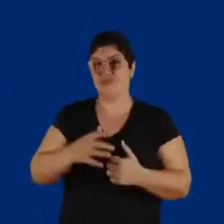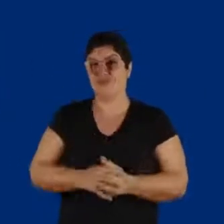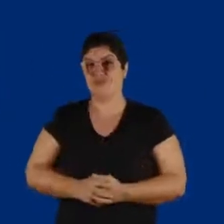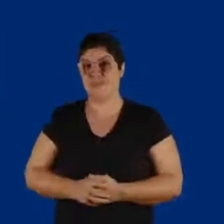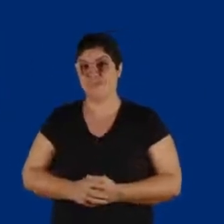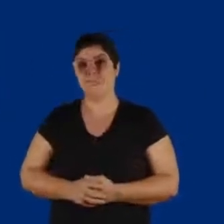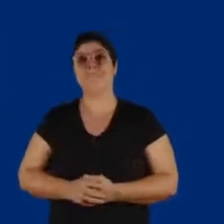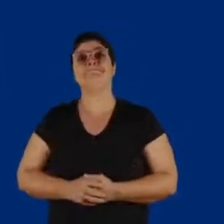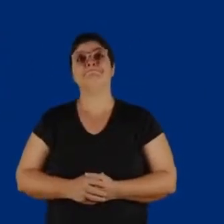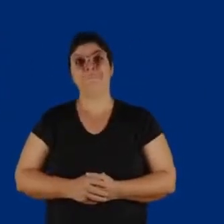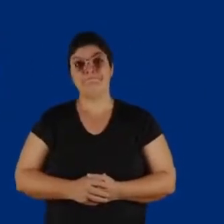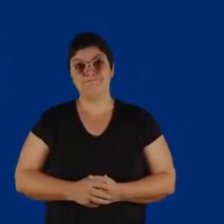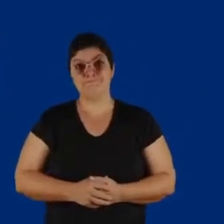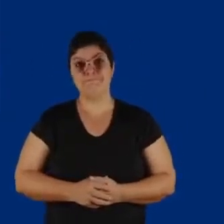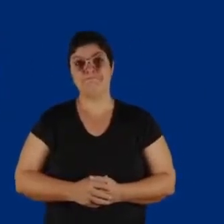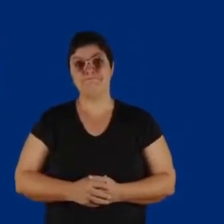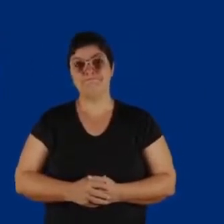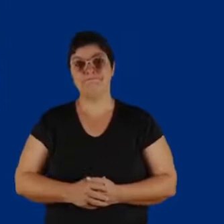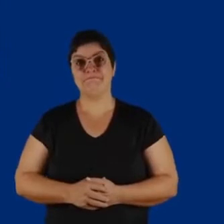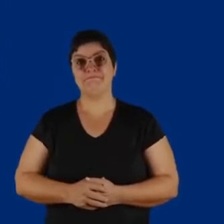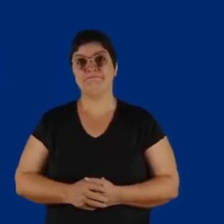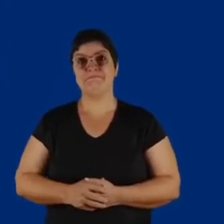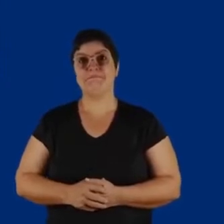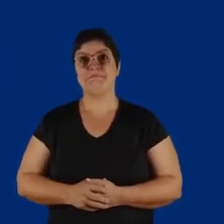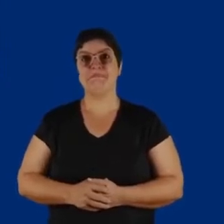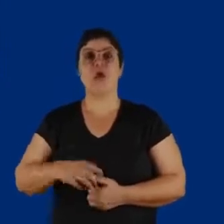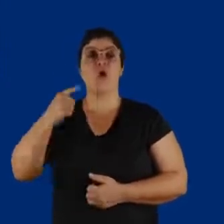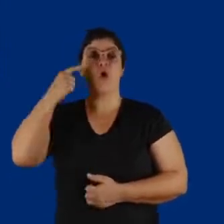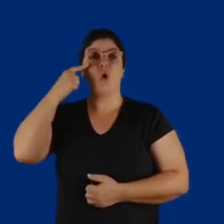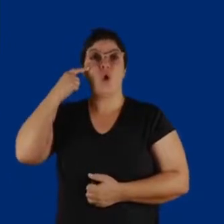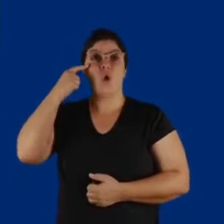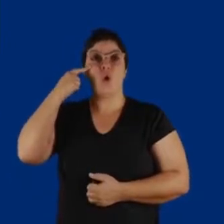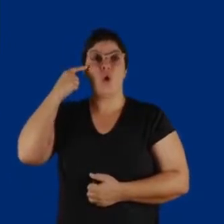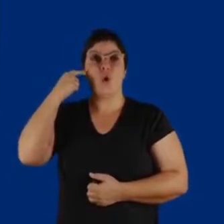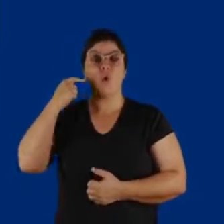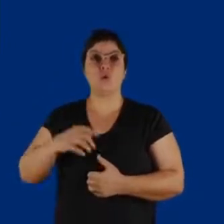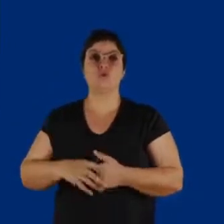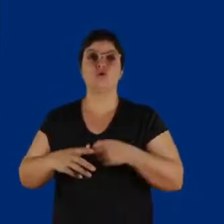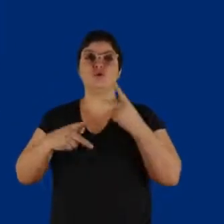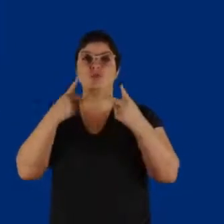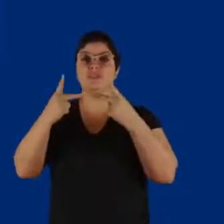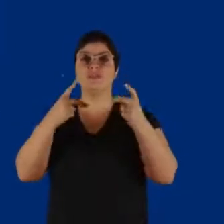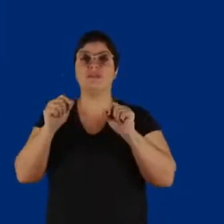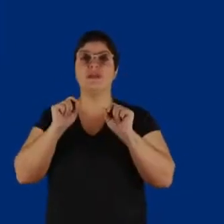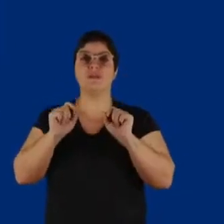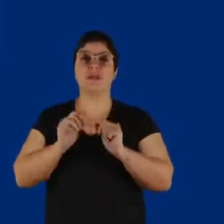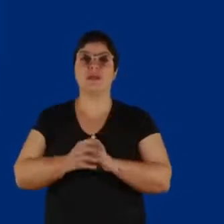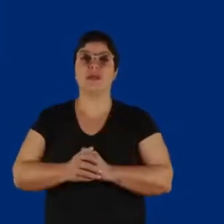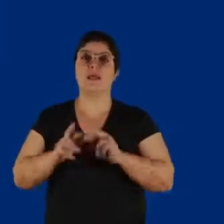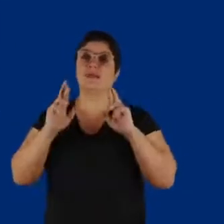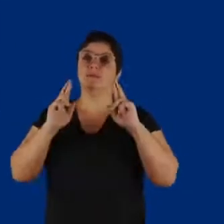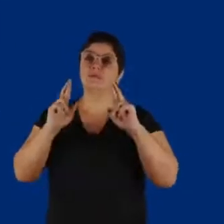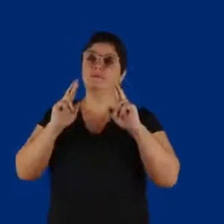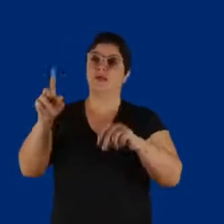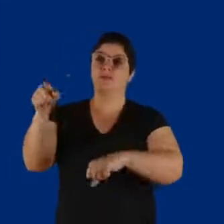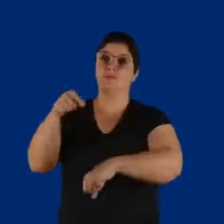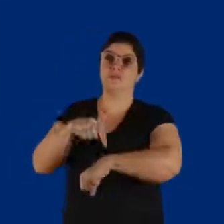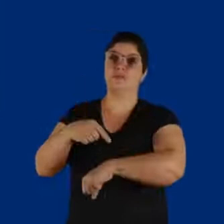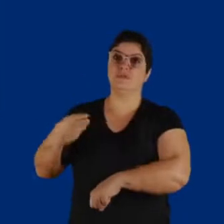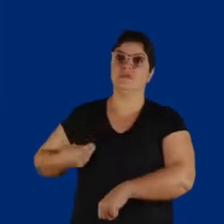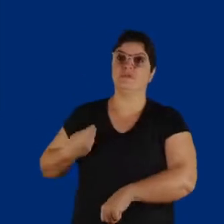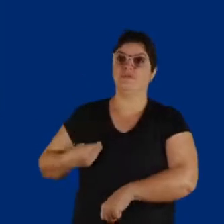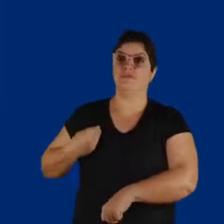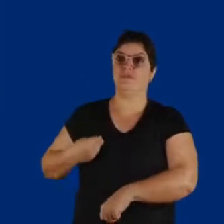chineses diziam, né? Que espero que você viva em um momento interessante. Então, é melhor refletir, porque o mundo